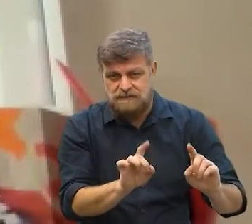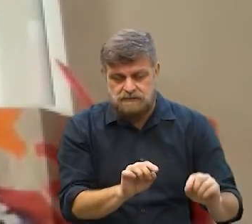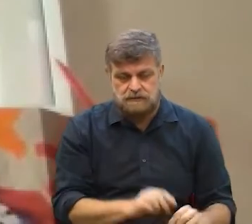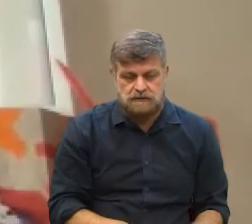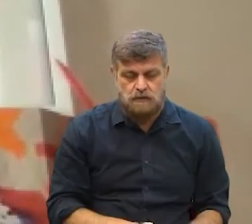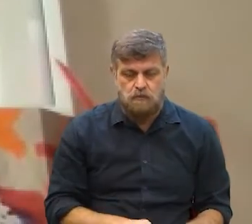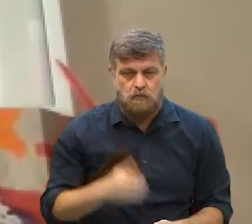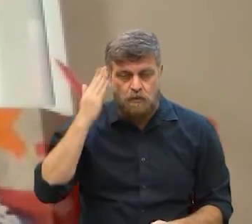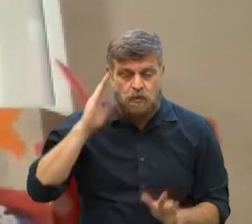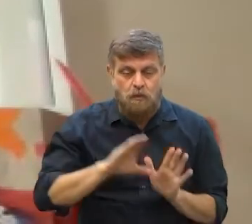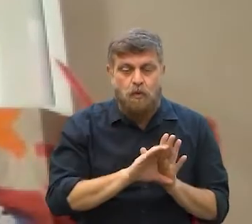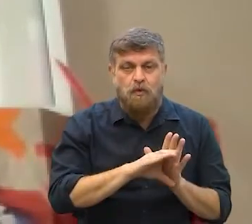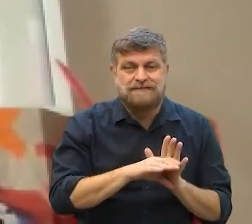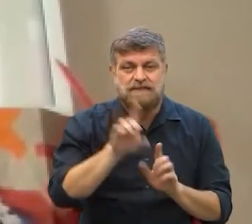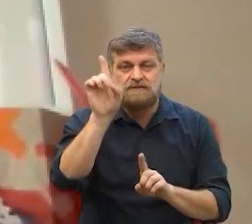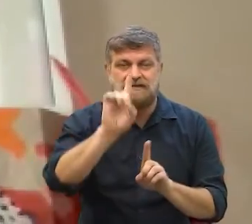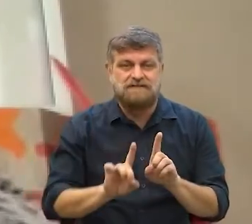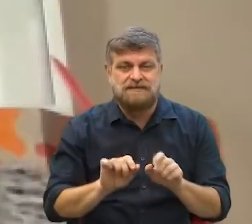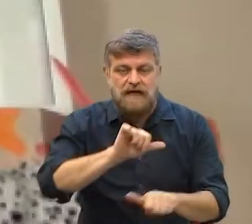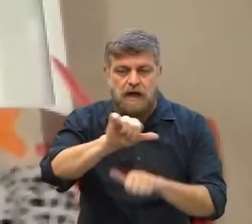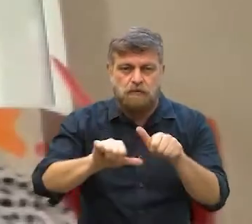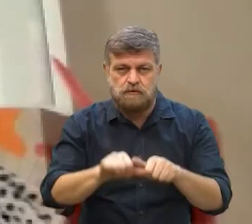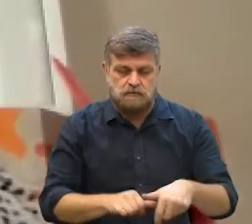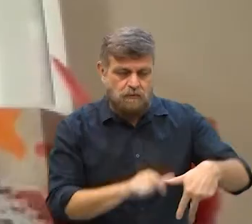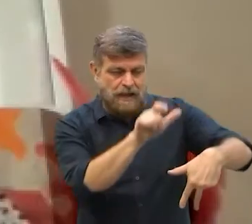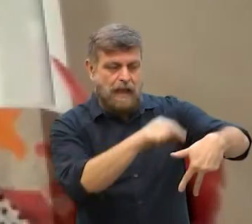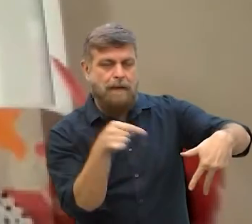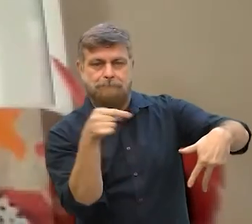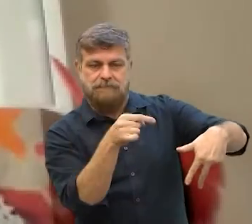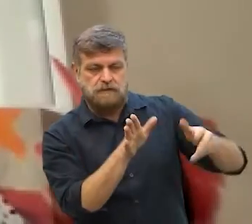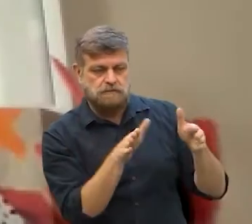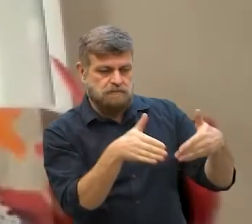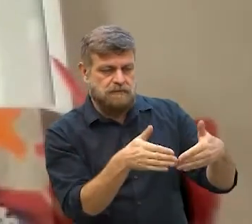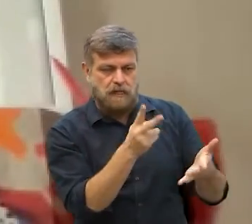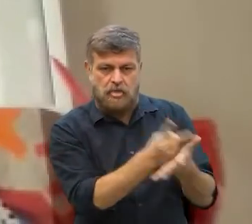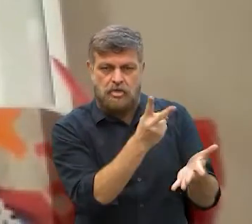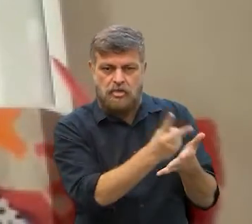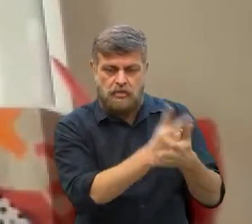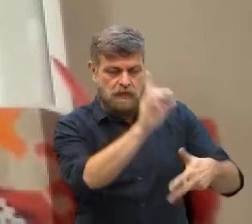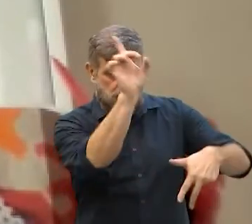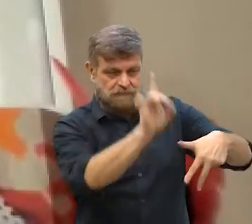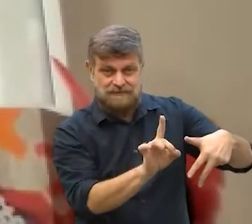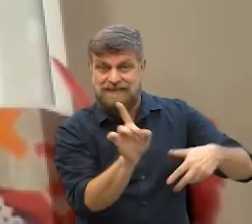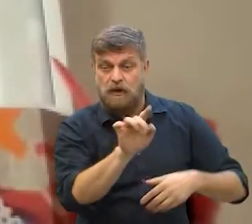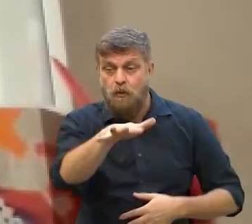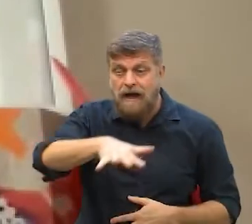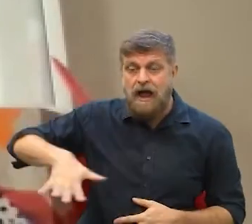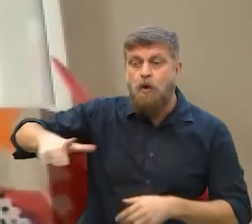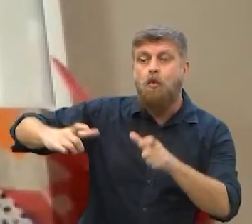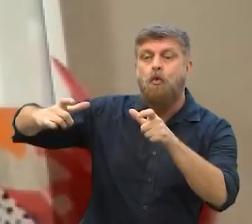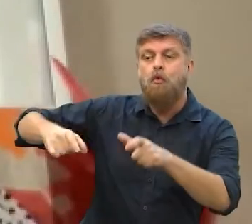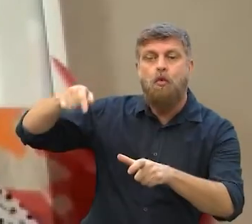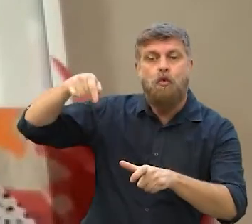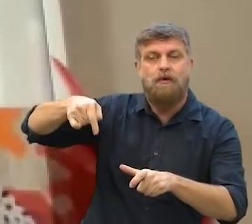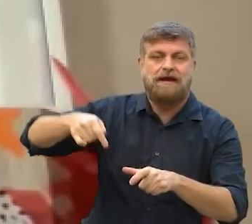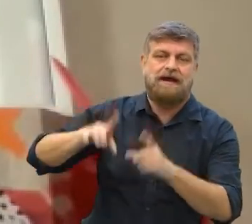a interpretação da deficiência. Em vez de recair a deficiência sobre a pessoa, recai sobre